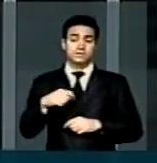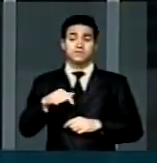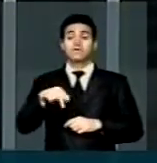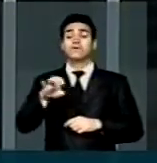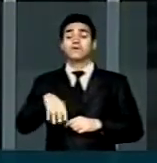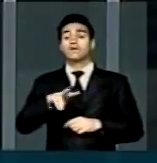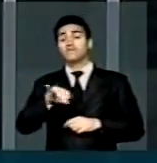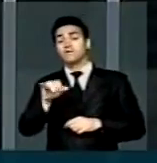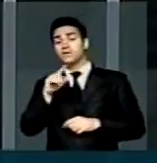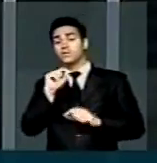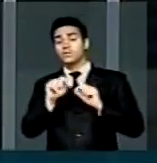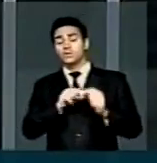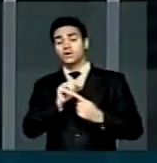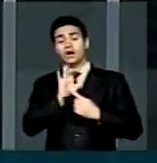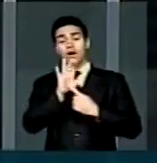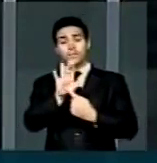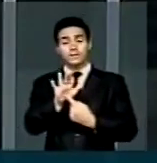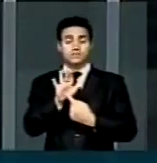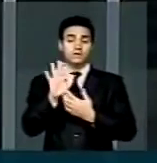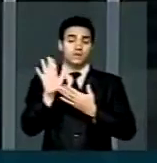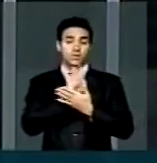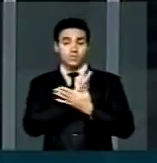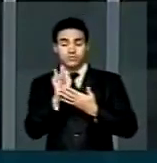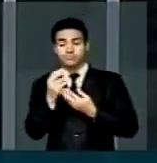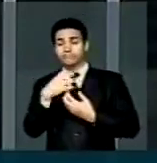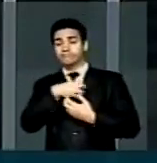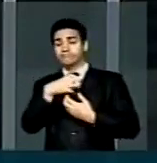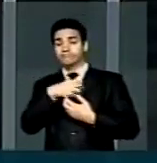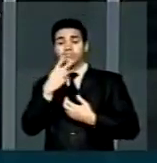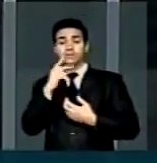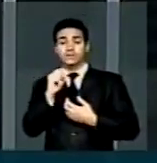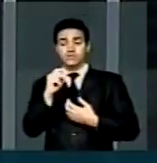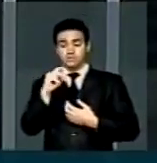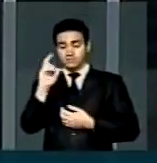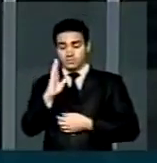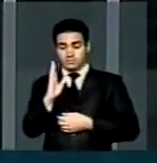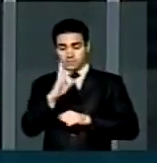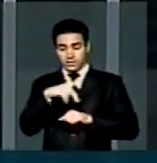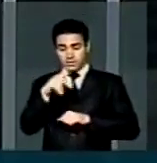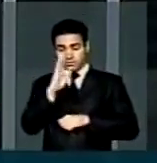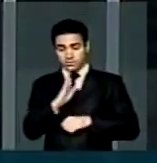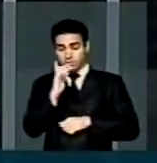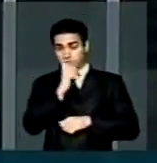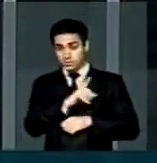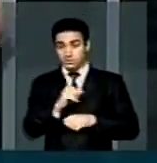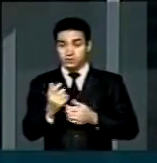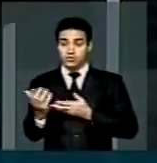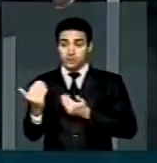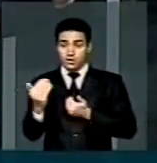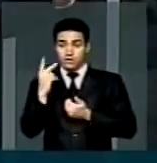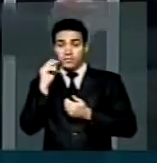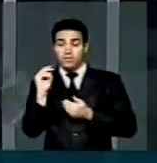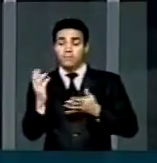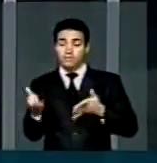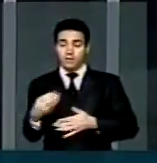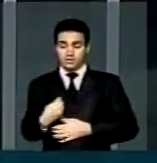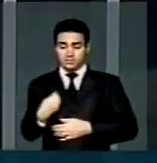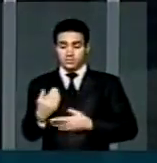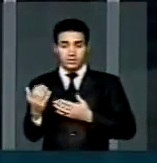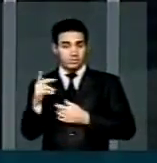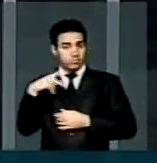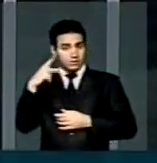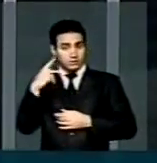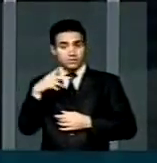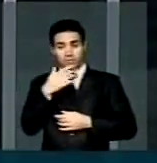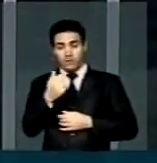vai apresentar alguma condição para esse país resgatar a juventude para participar da política e para melhorar a vida